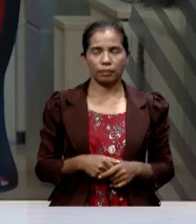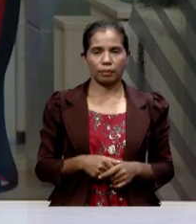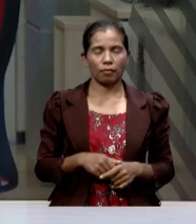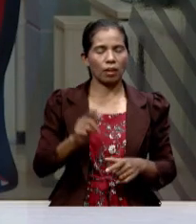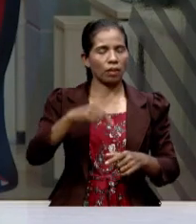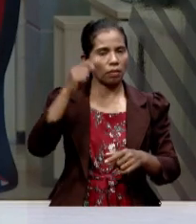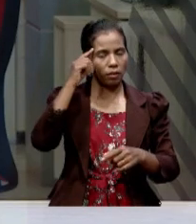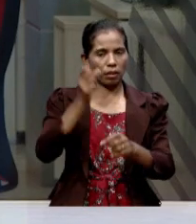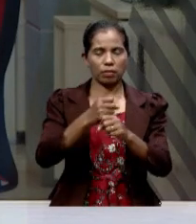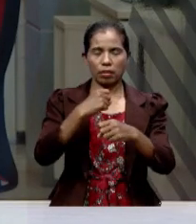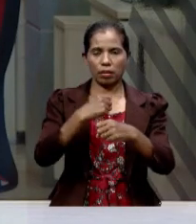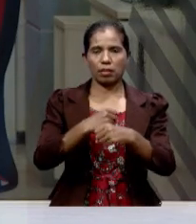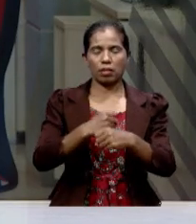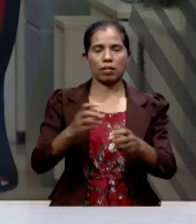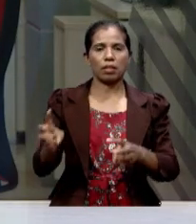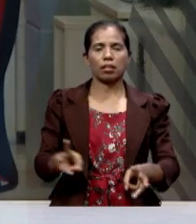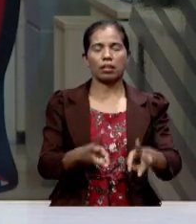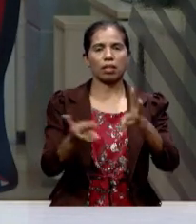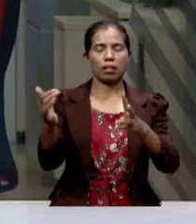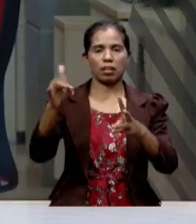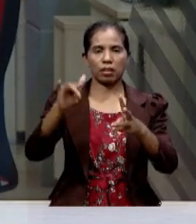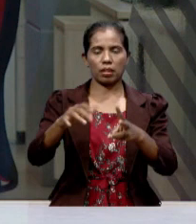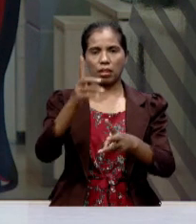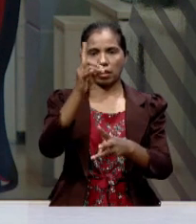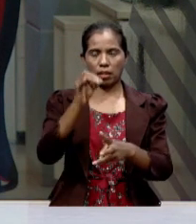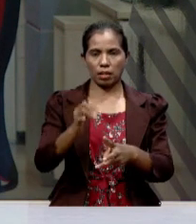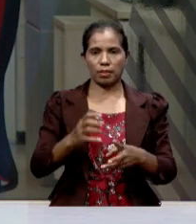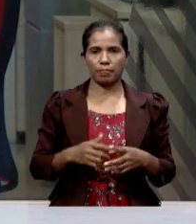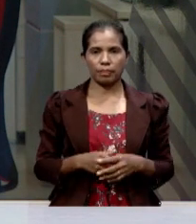Governo serralou reabilitação da estrada Sira e a capital dele.